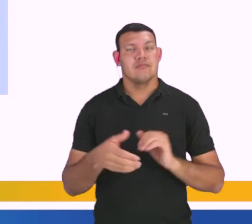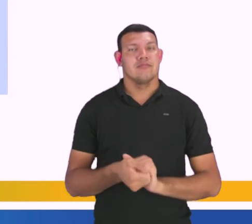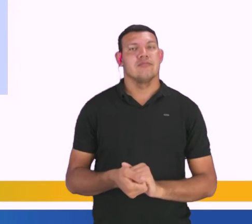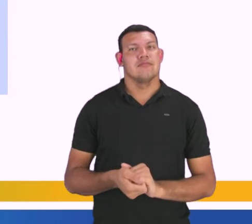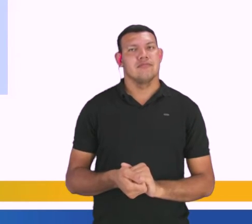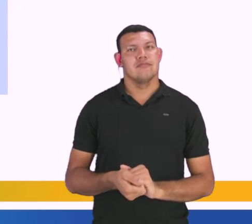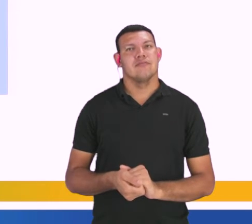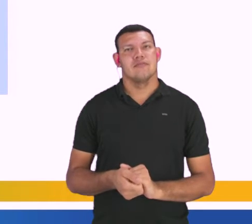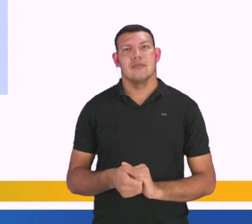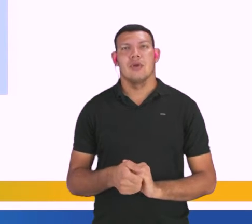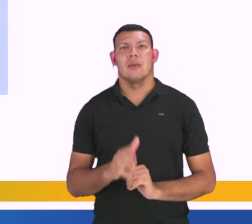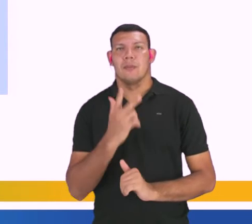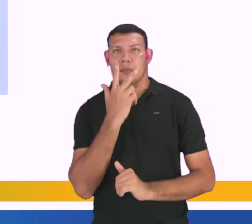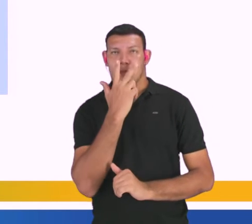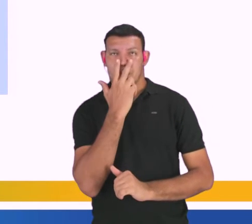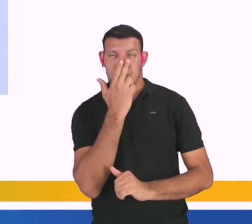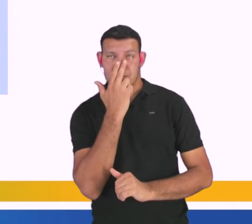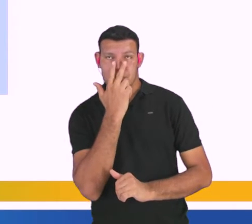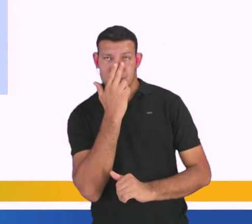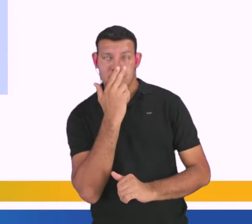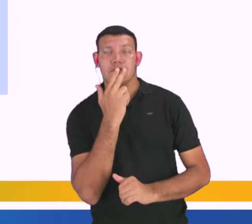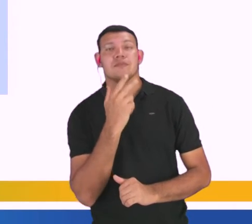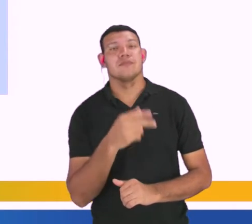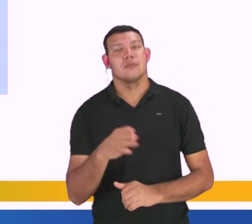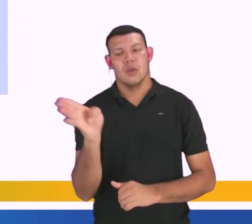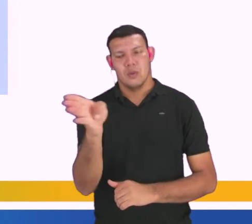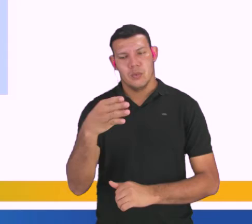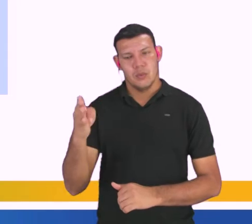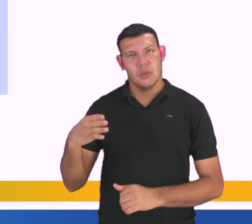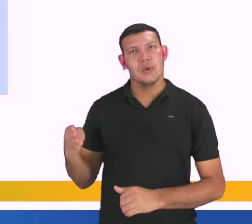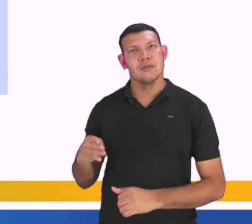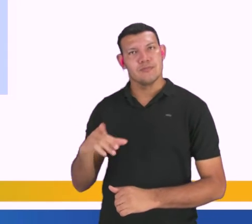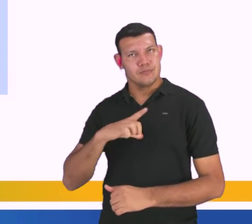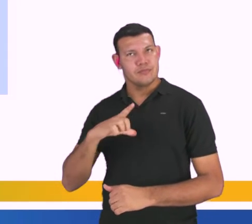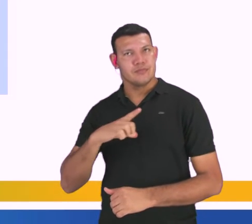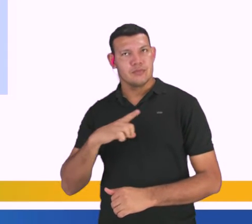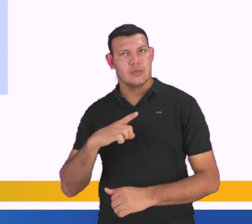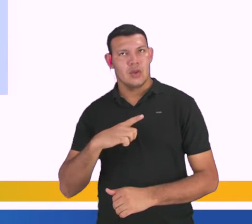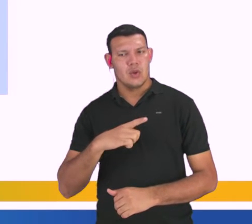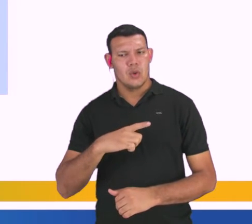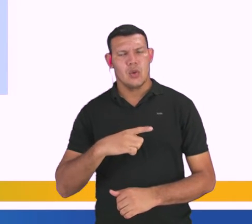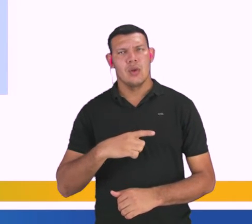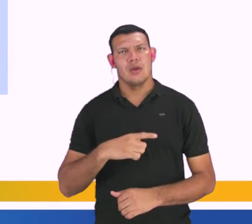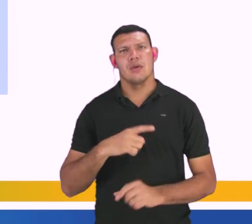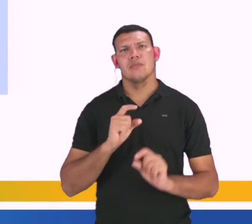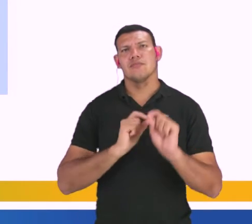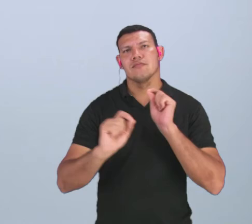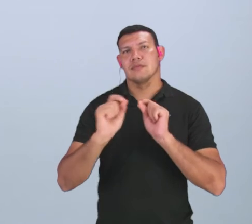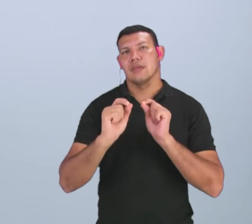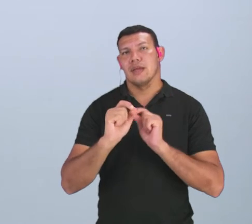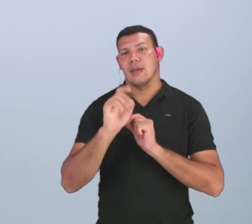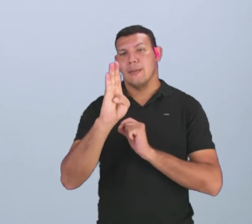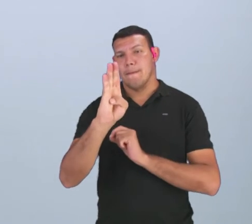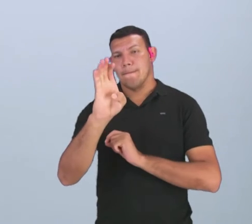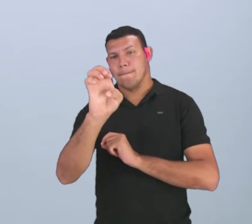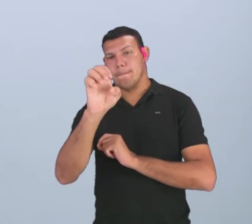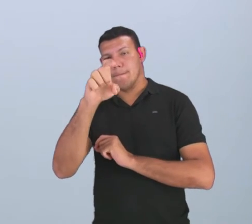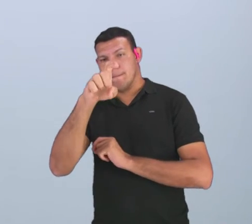afundar. Uma coisa muito parecida ocorre com os peixes, que ele tem uma chamada de bexiga natatória, que é uma espécie